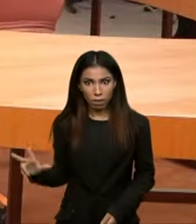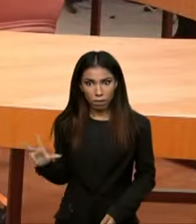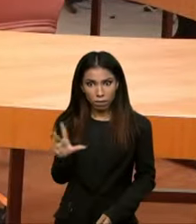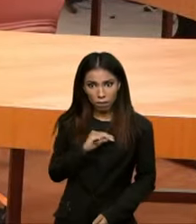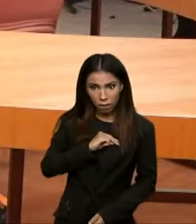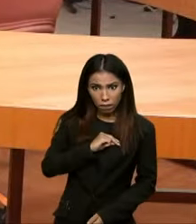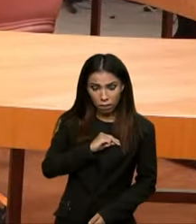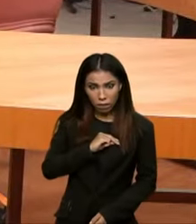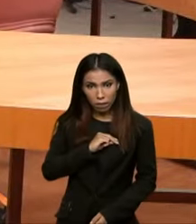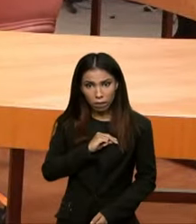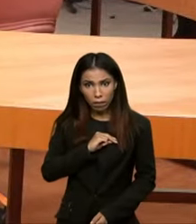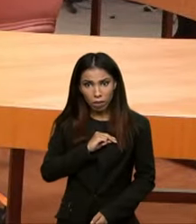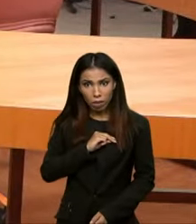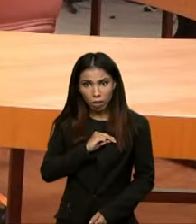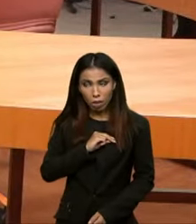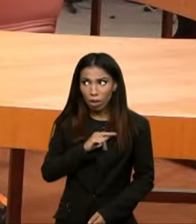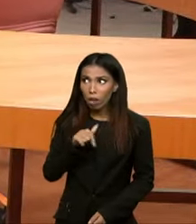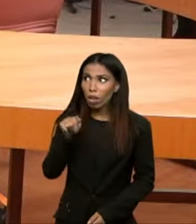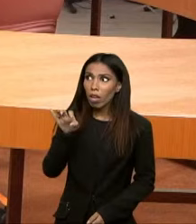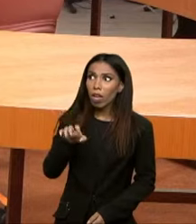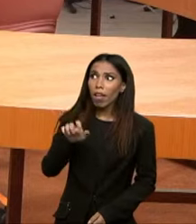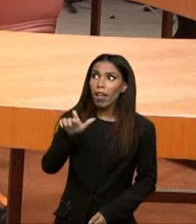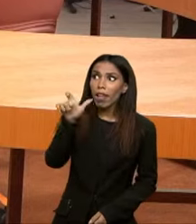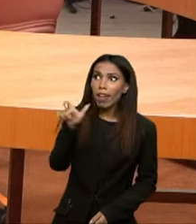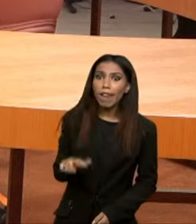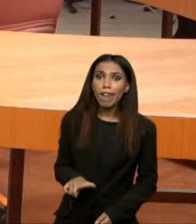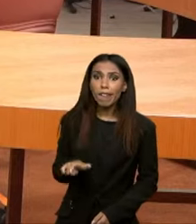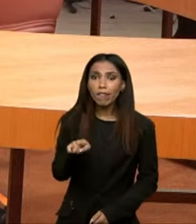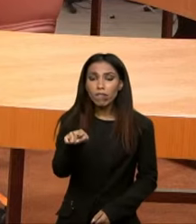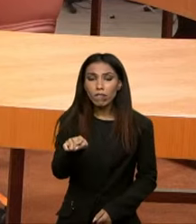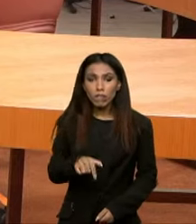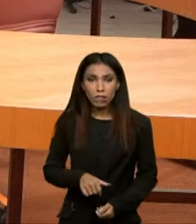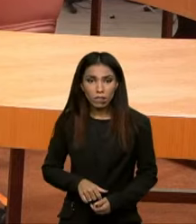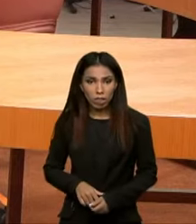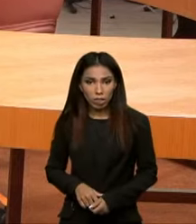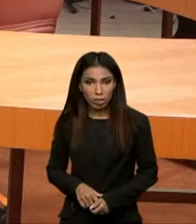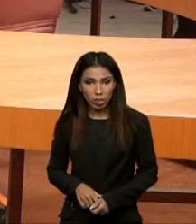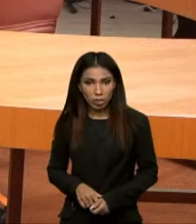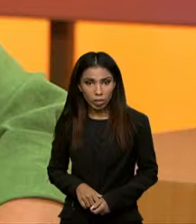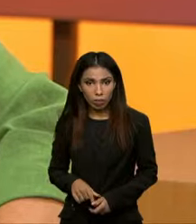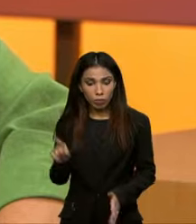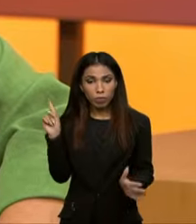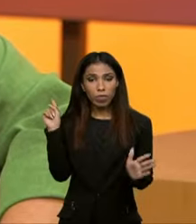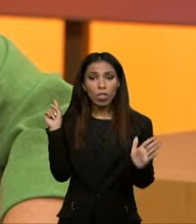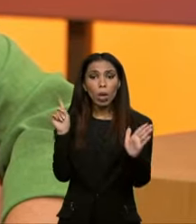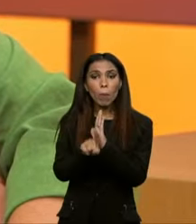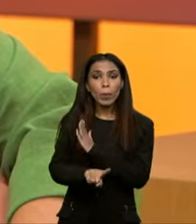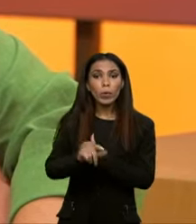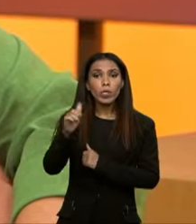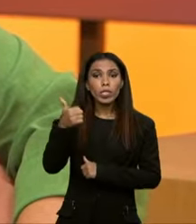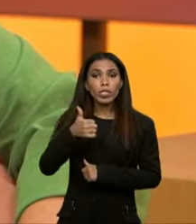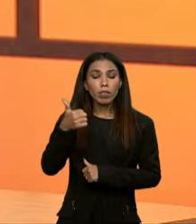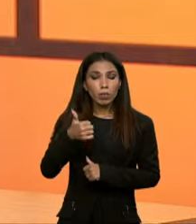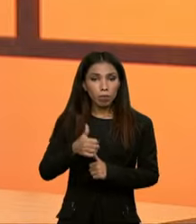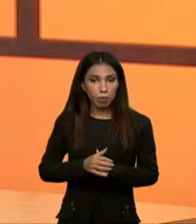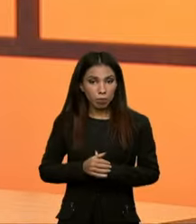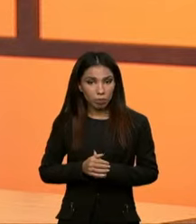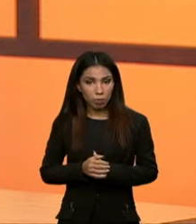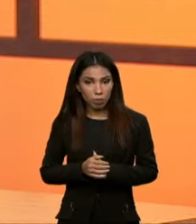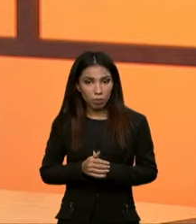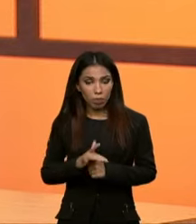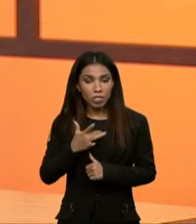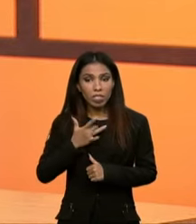Nossa, babado, que quem é você, Hugo? Quem é você, Cissa Guimarães? Quem é você? Perguntei primeiro, perguntei primeiro. Cissa,